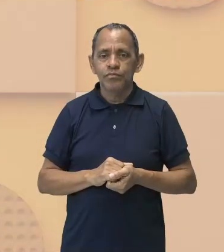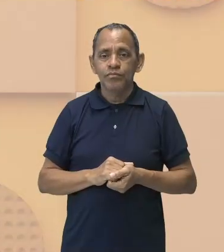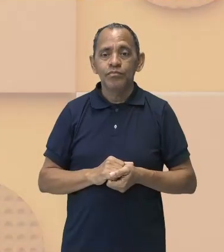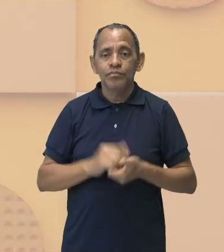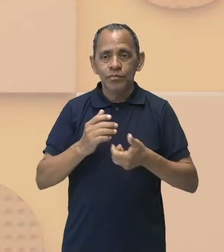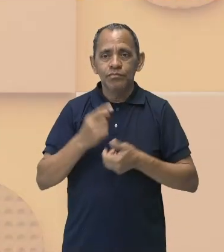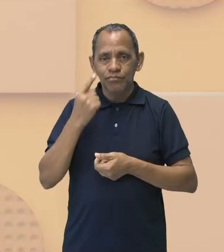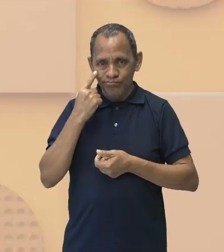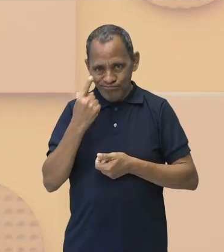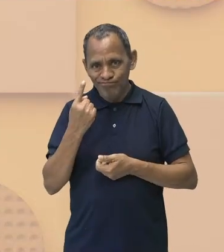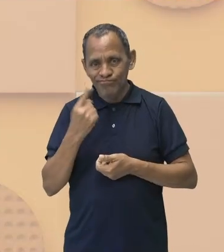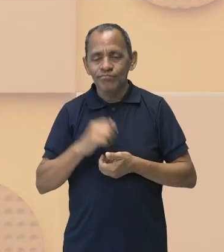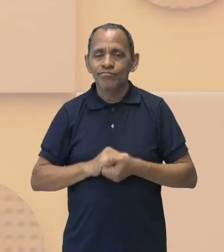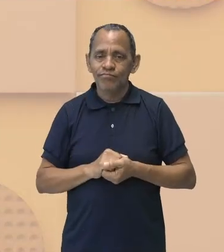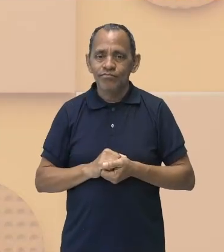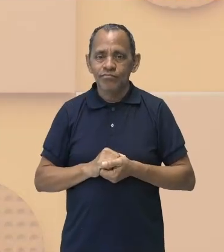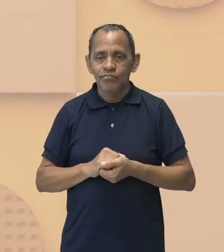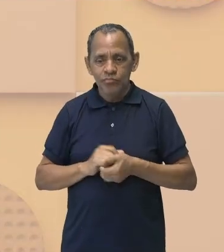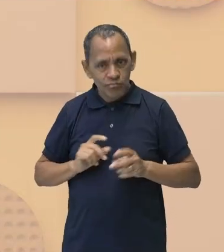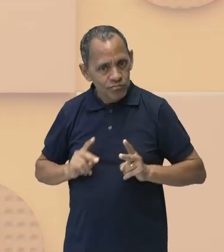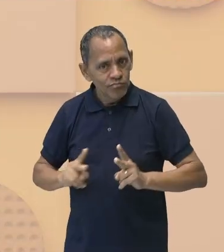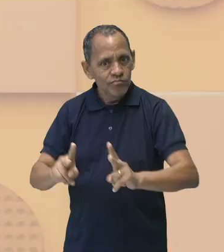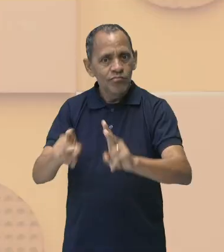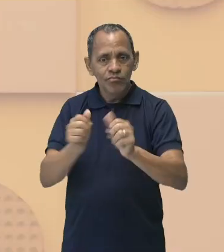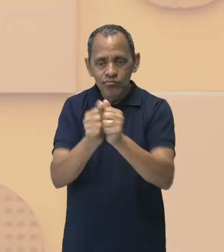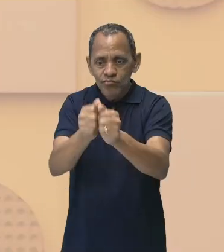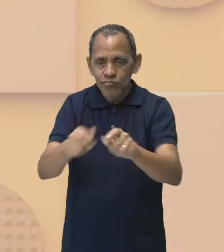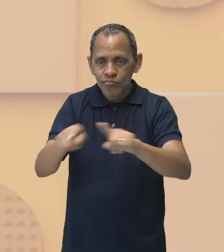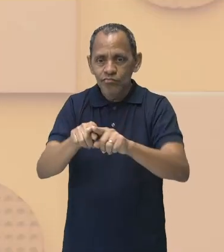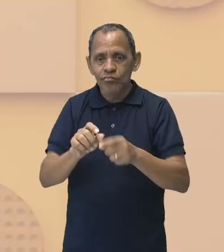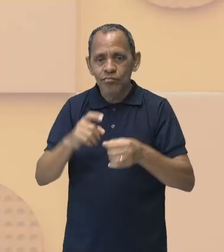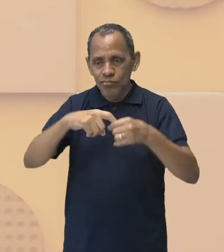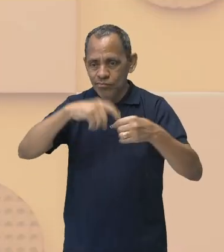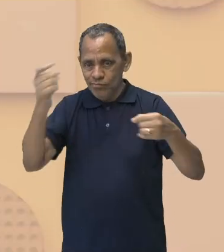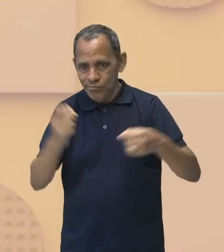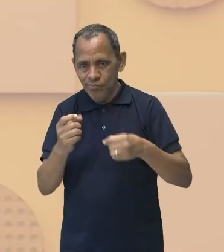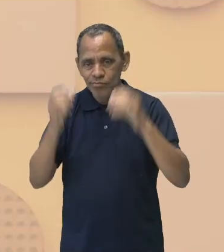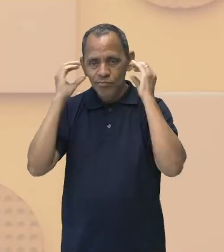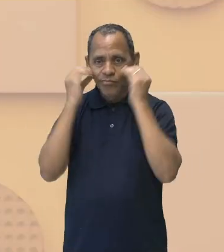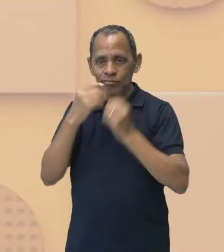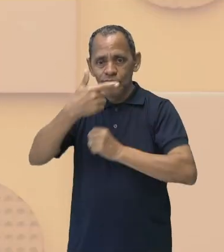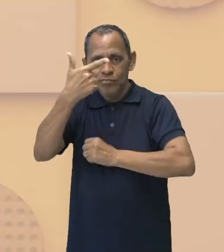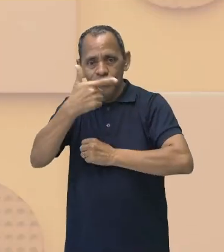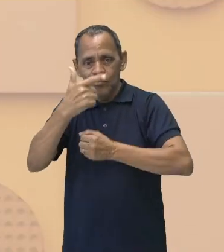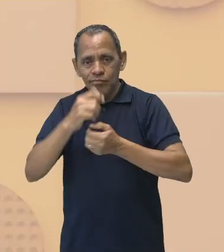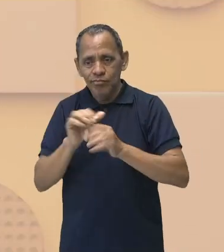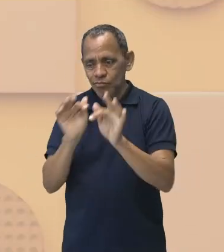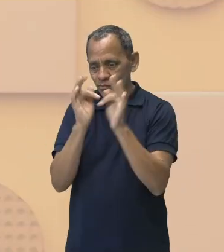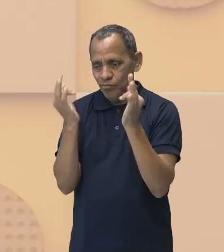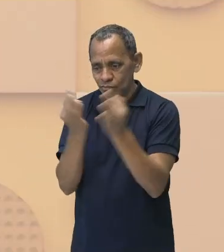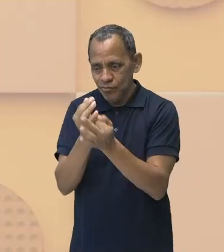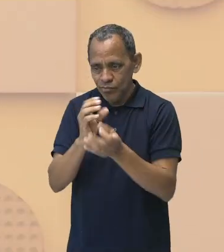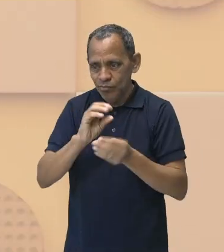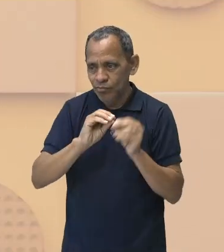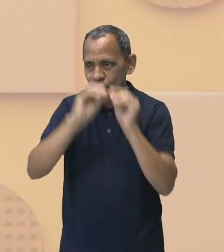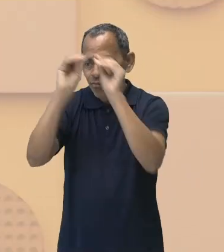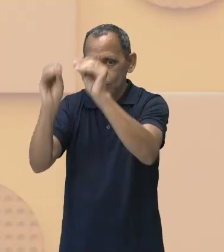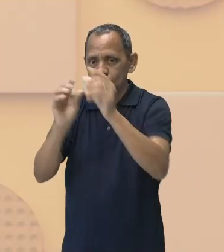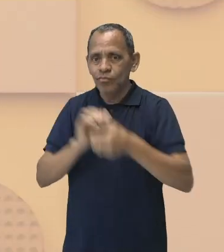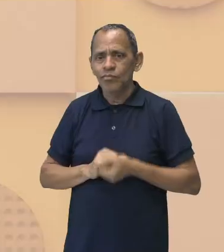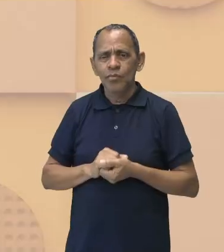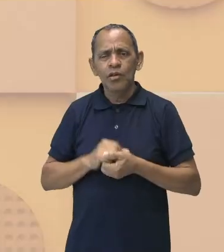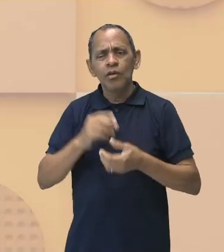Então, vocês acompanharam aí a saída de Dom Pedro II do Brasil, mas, de fato, qual era a intenção de retirar o